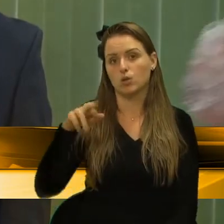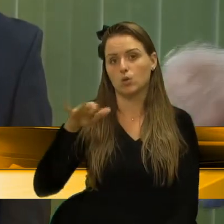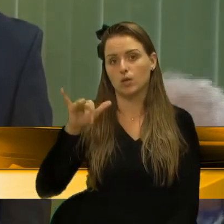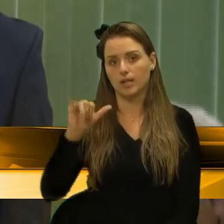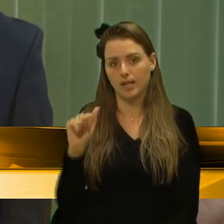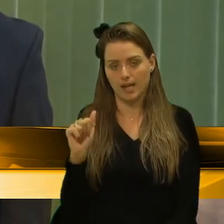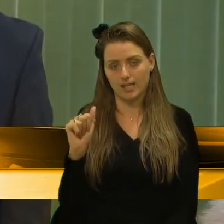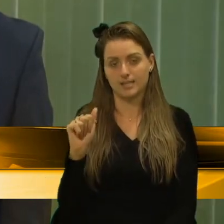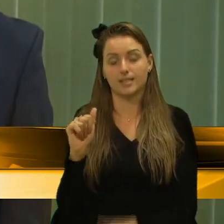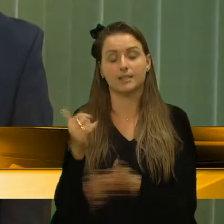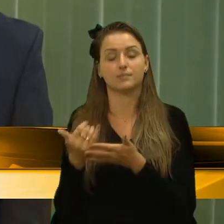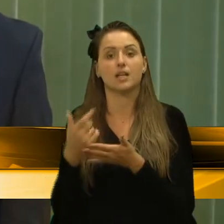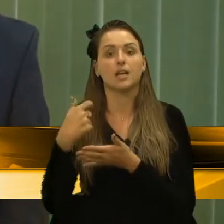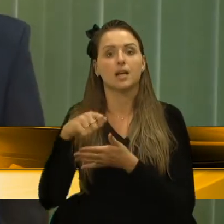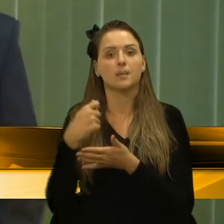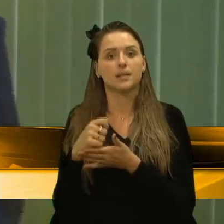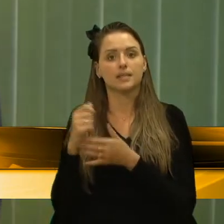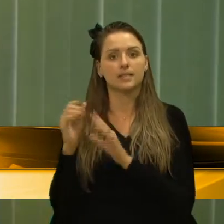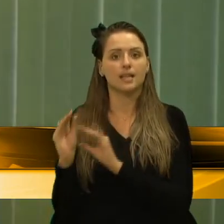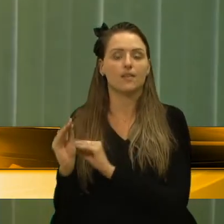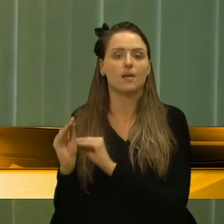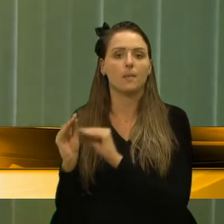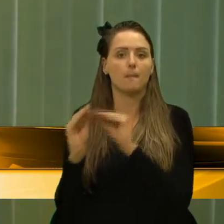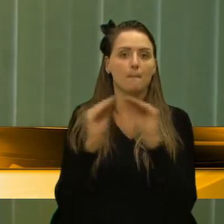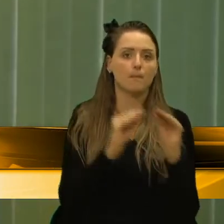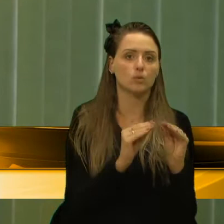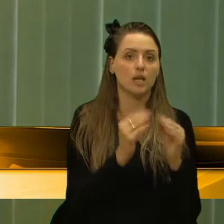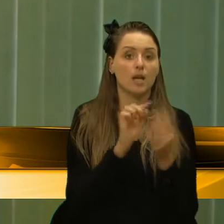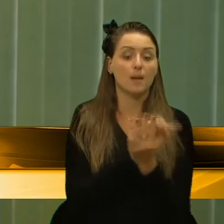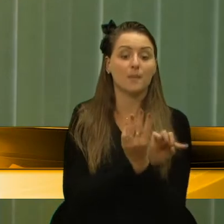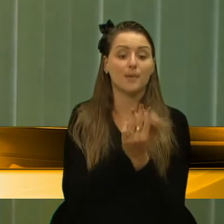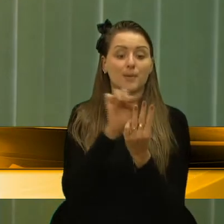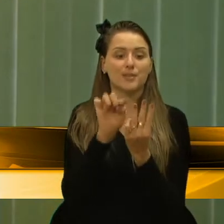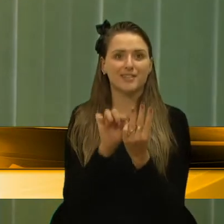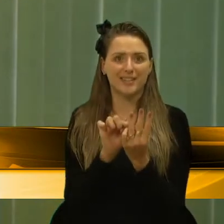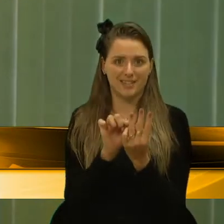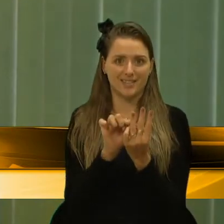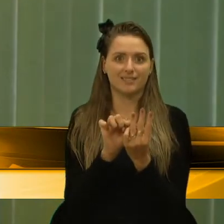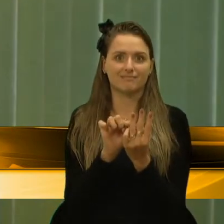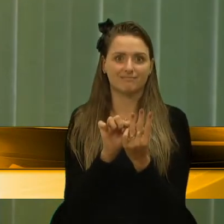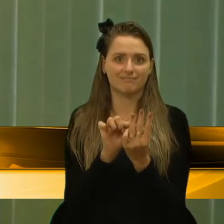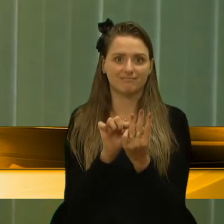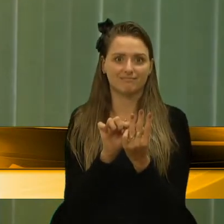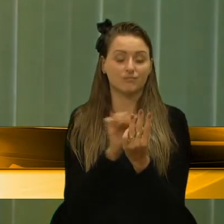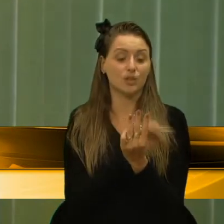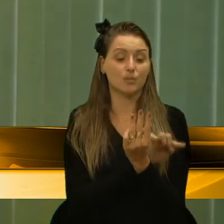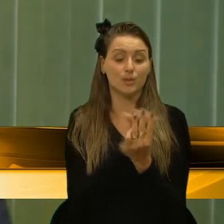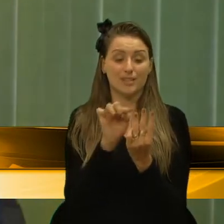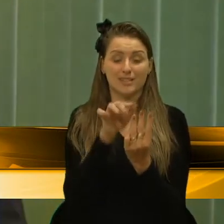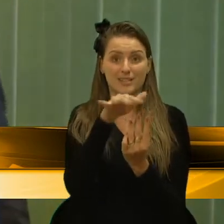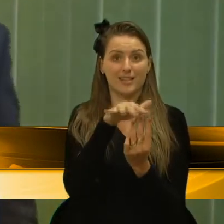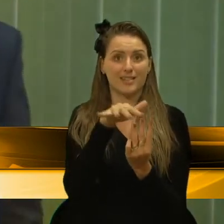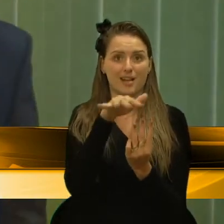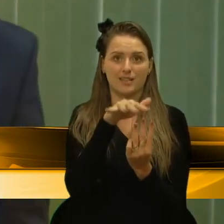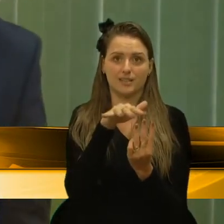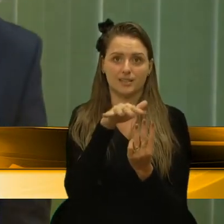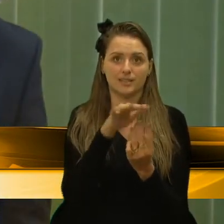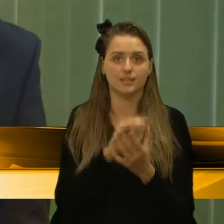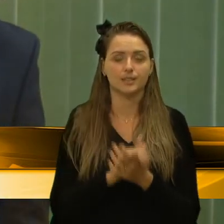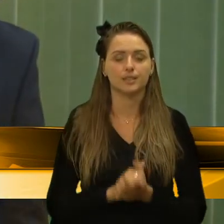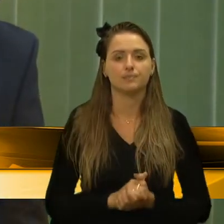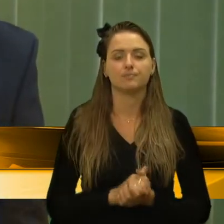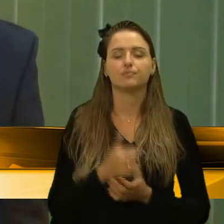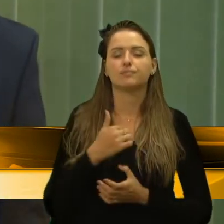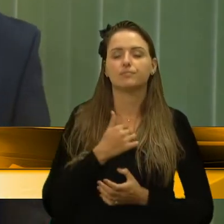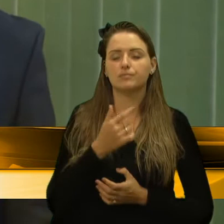passado deveria ser alocado para os três setores. Os três setores. Eu